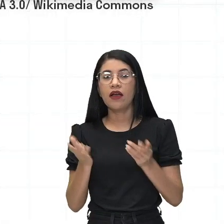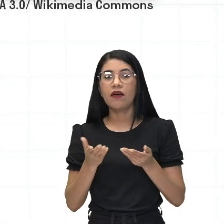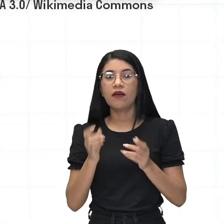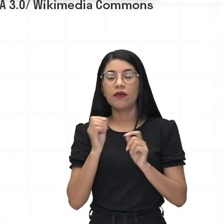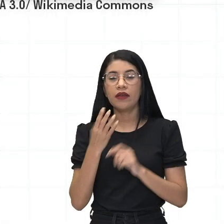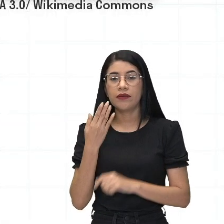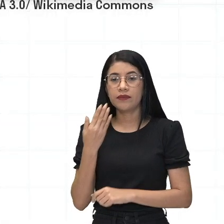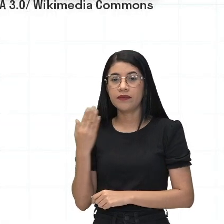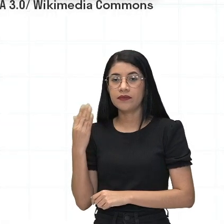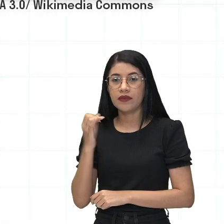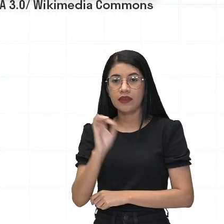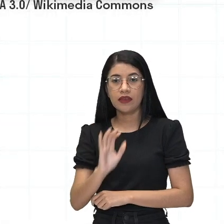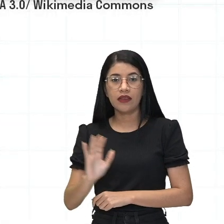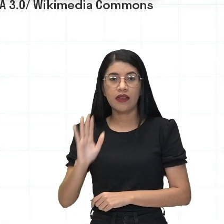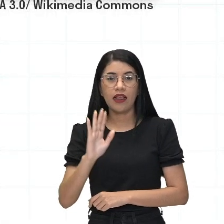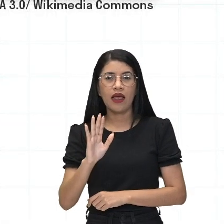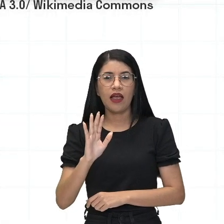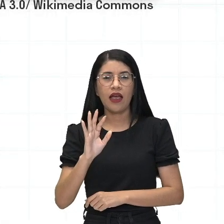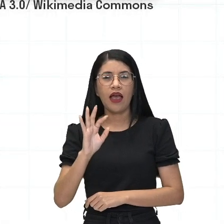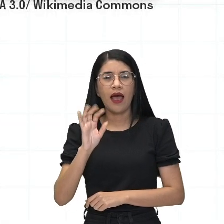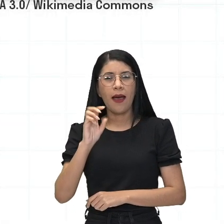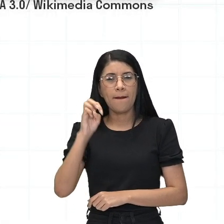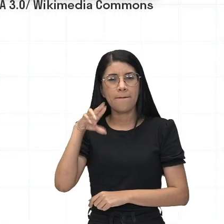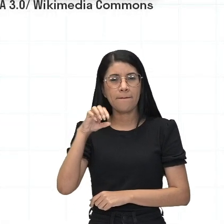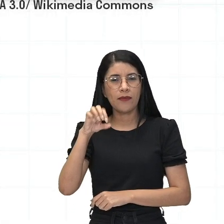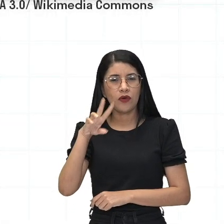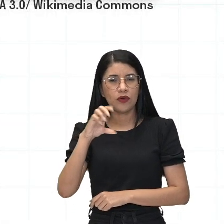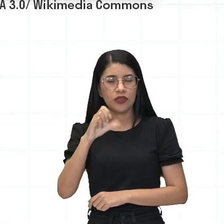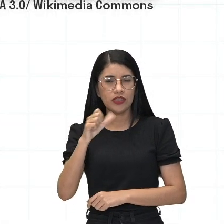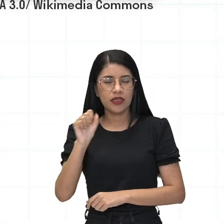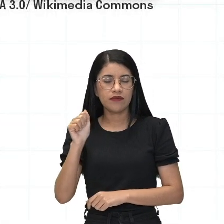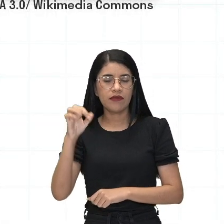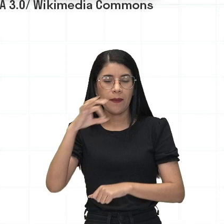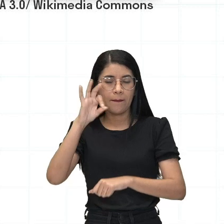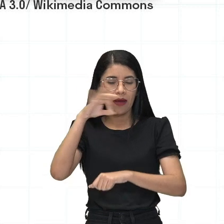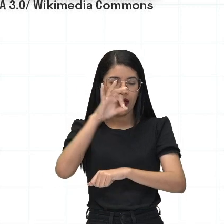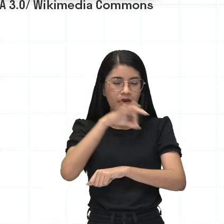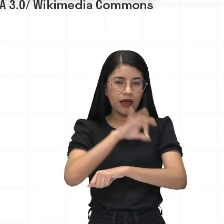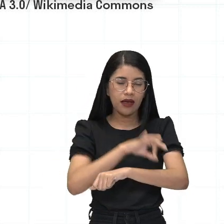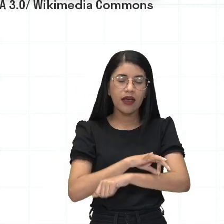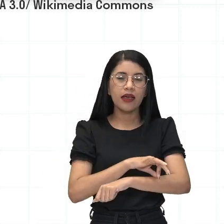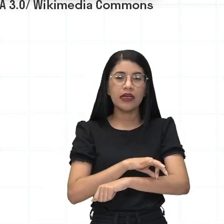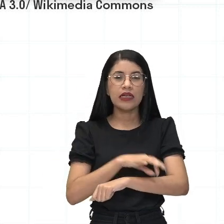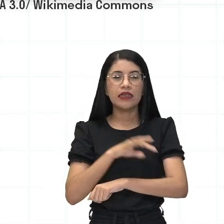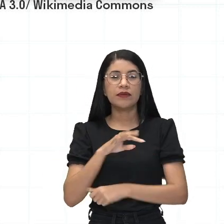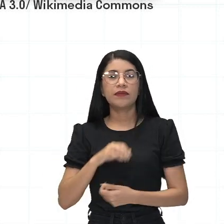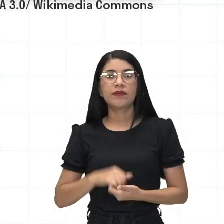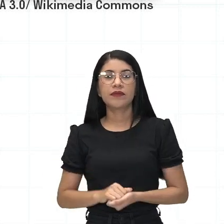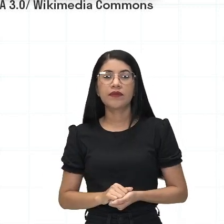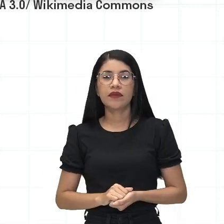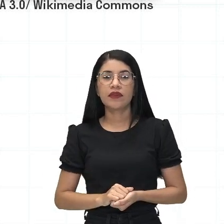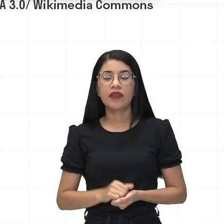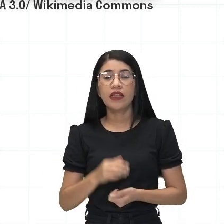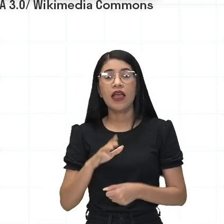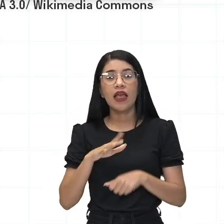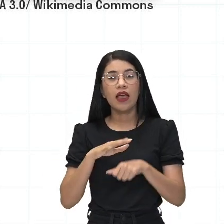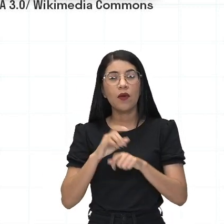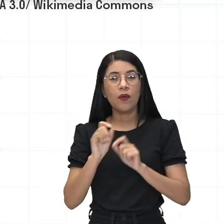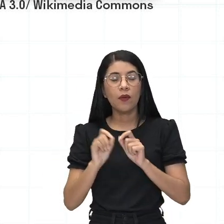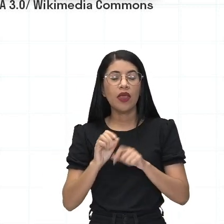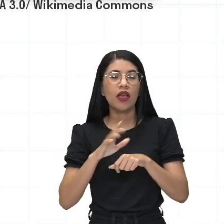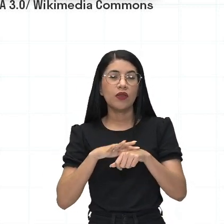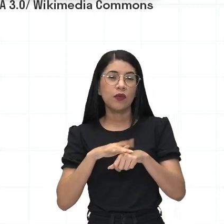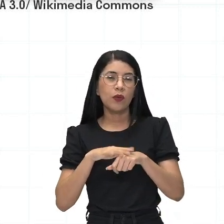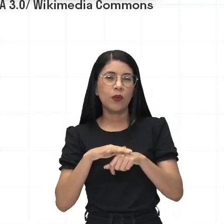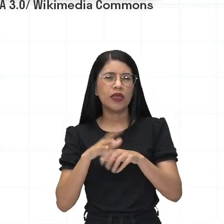aí a imagem dessa mosca, né? Que é a mosca tsetse, responsável aí pela doença do